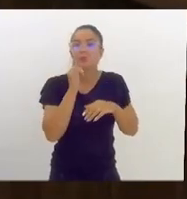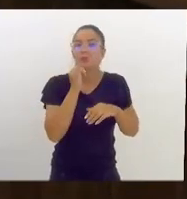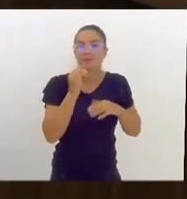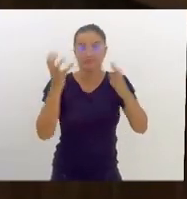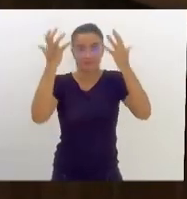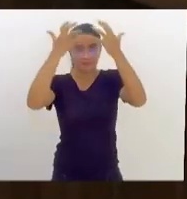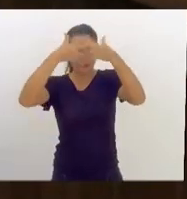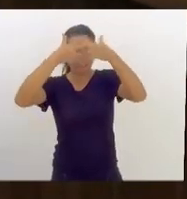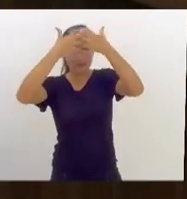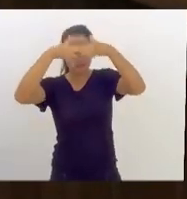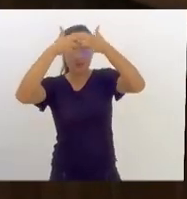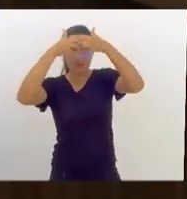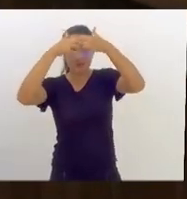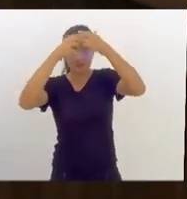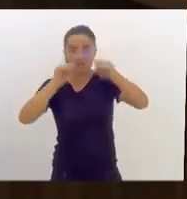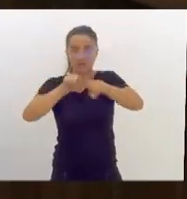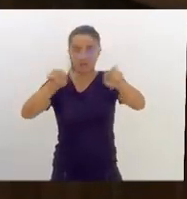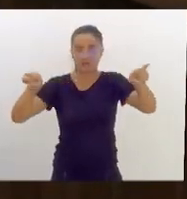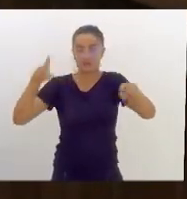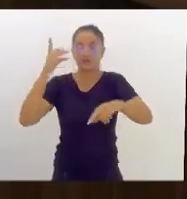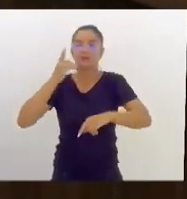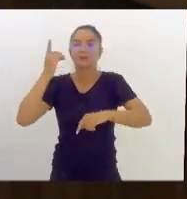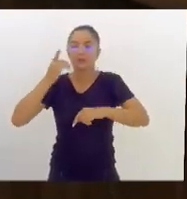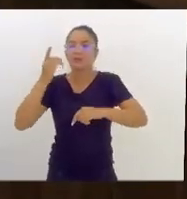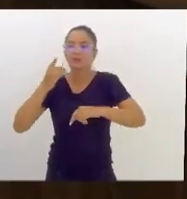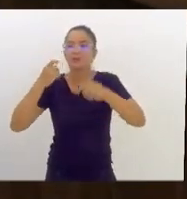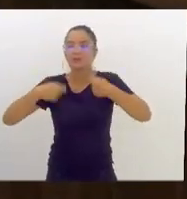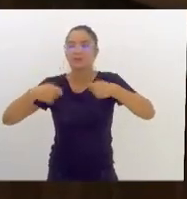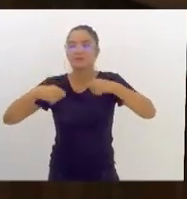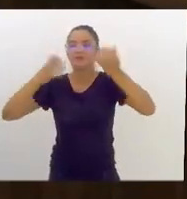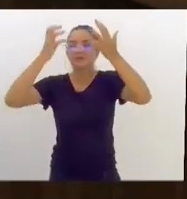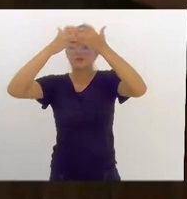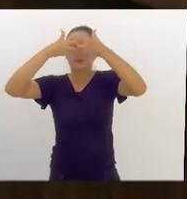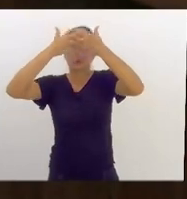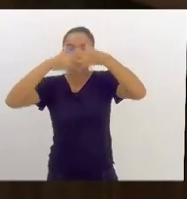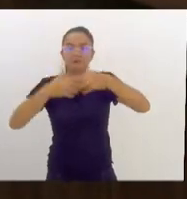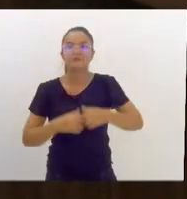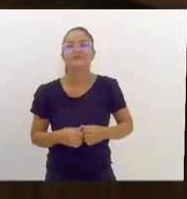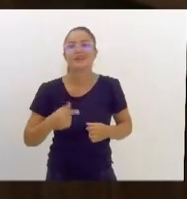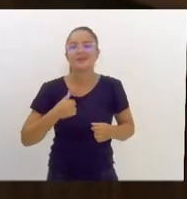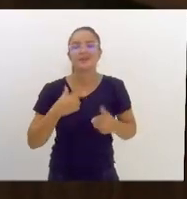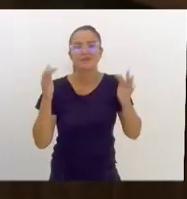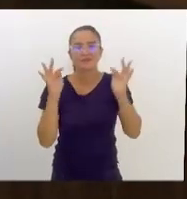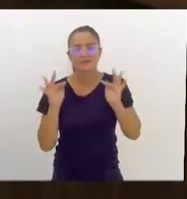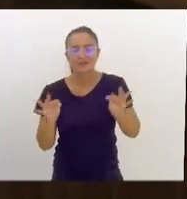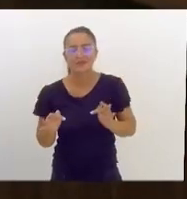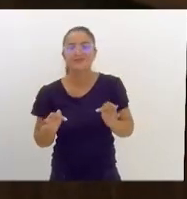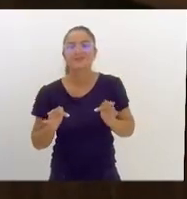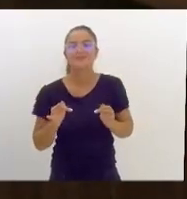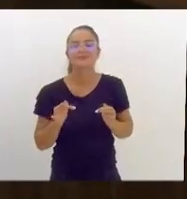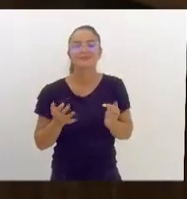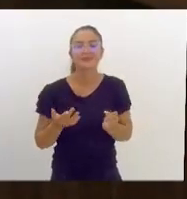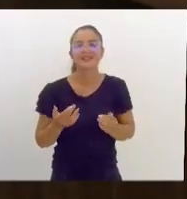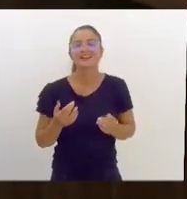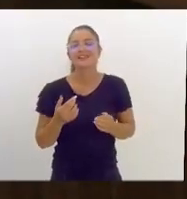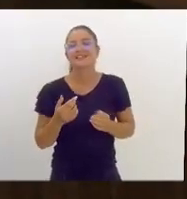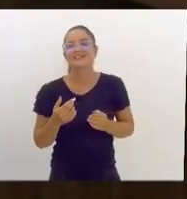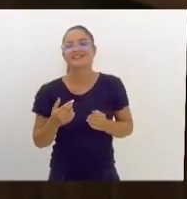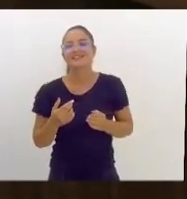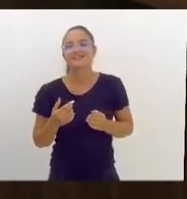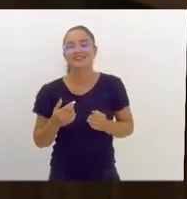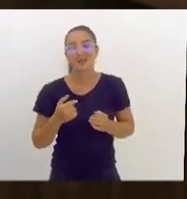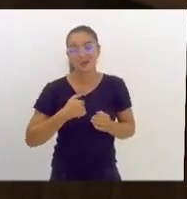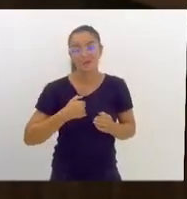reflexão aos deputados dessa casa. Eu tive a honra agora, a população, de chegar aqui ao meu